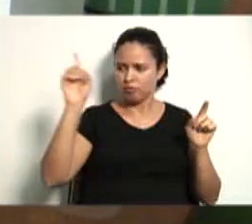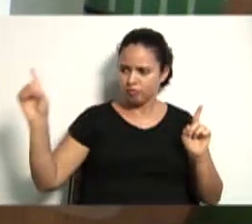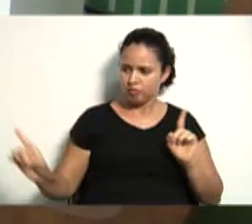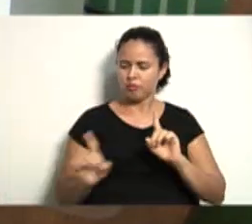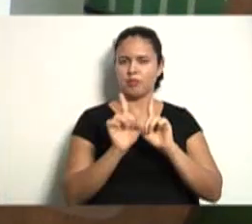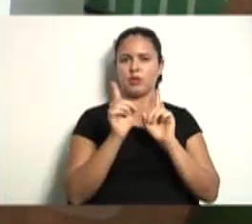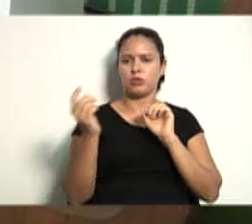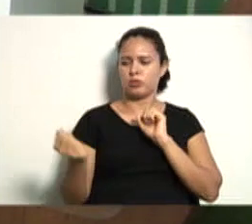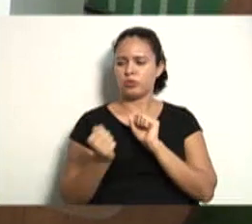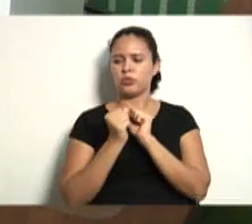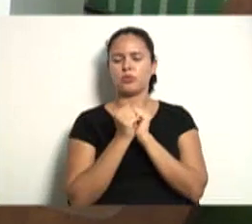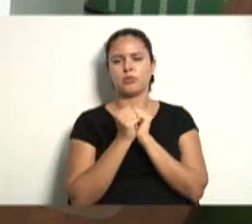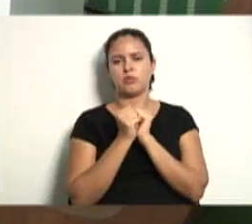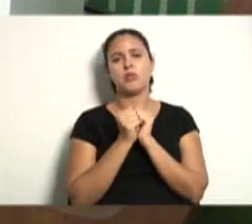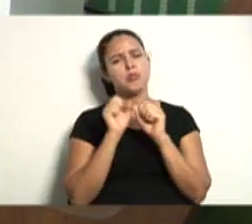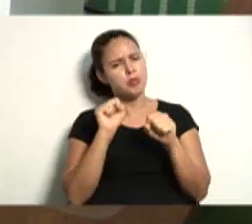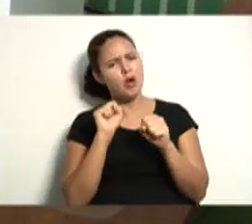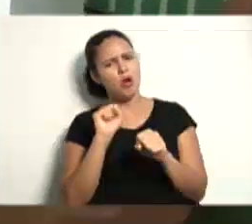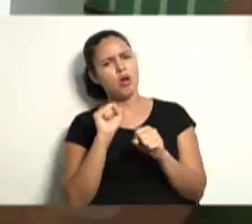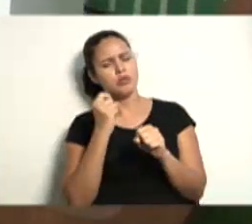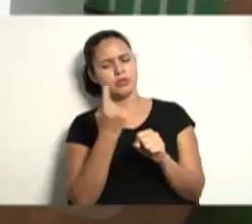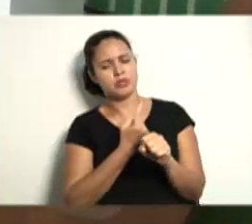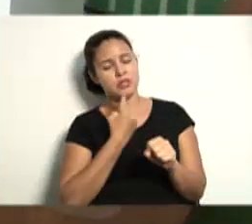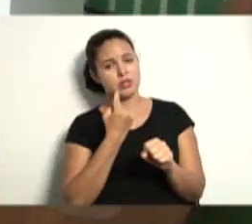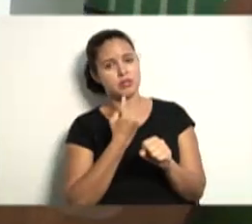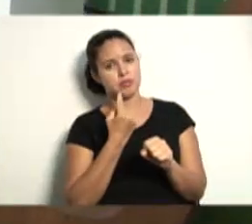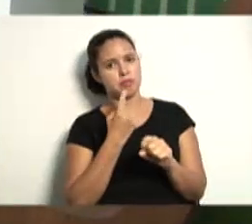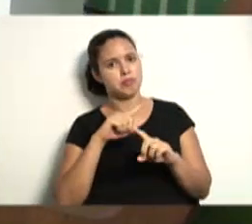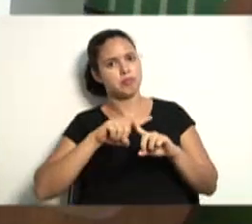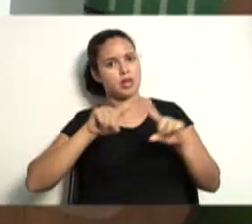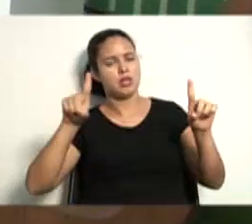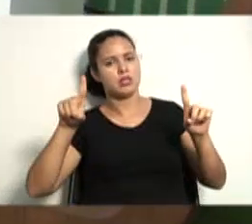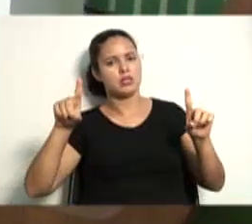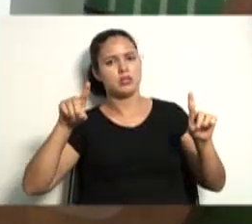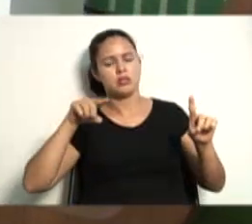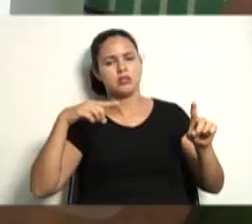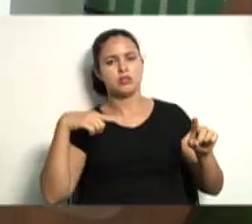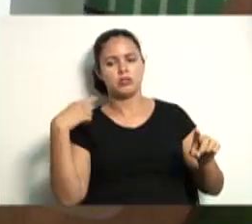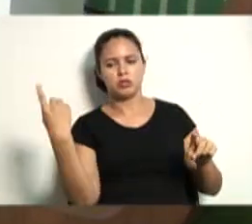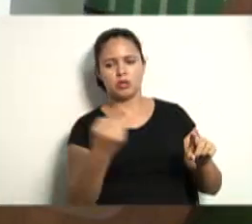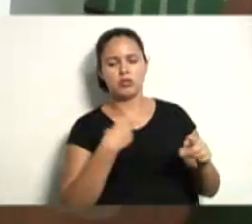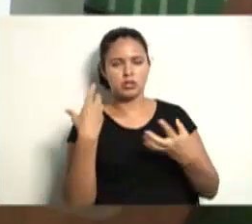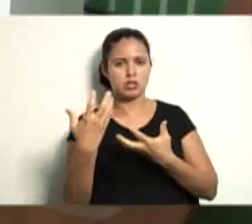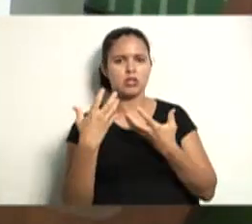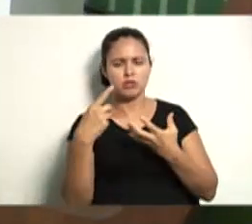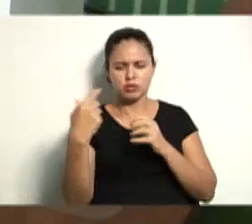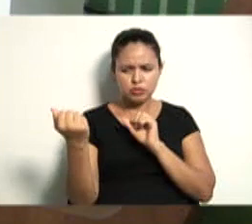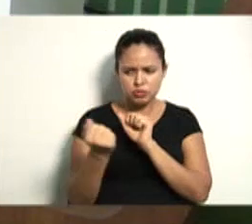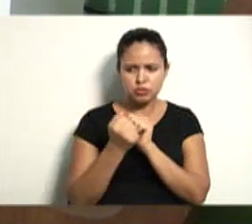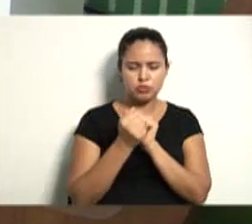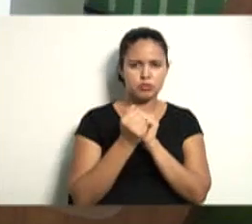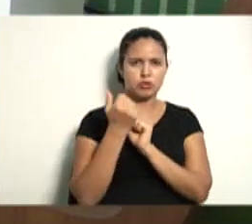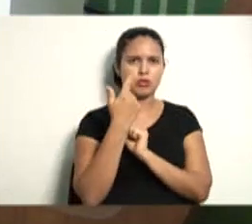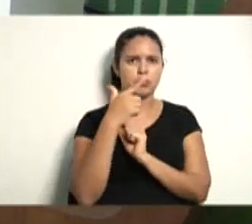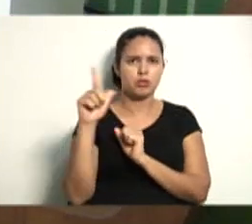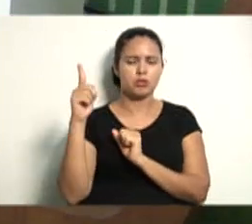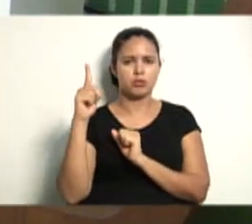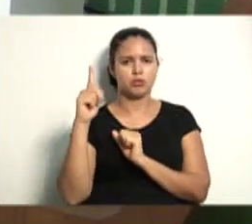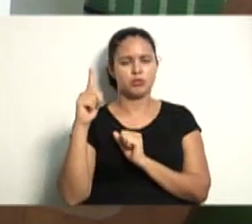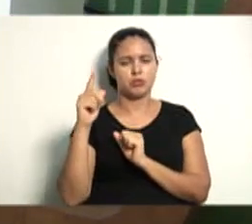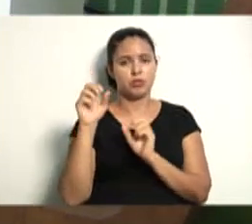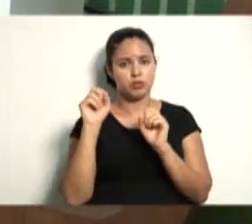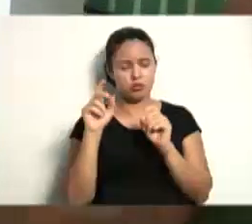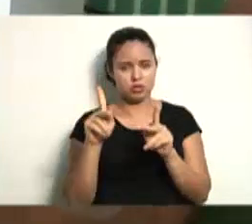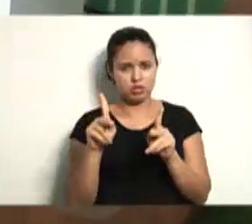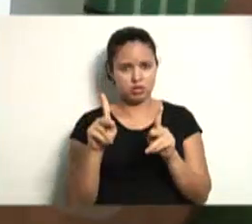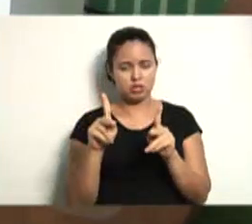você poderia fazer isso sozinho, mas a ideia é estar com o outro, divisão de tarefa, ok?